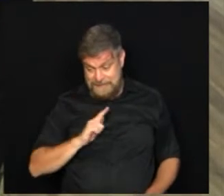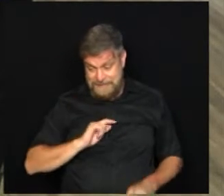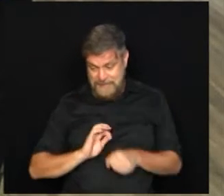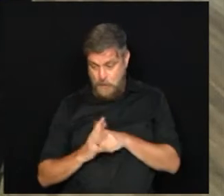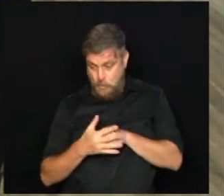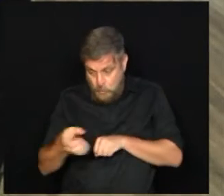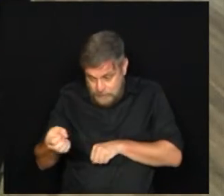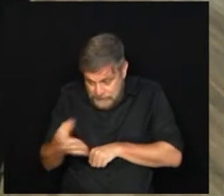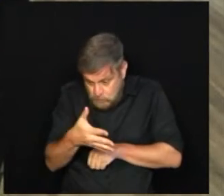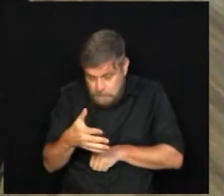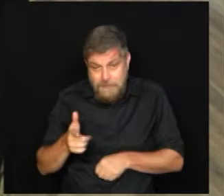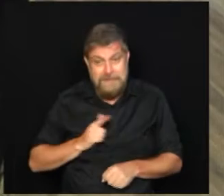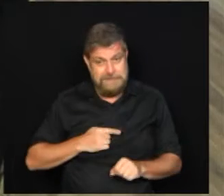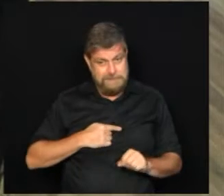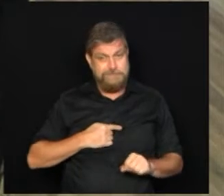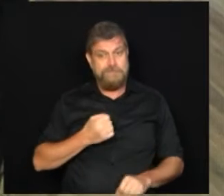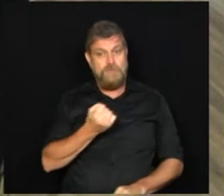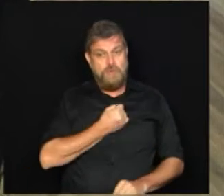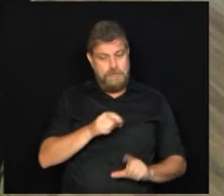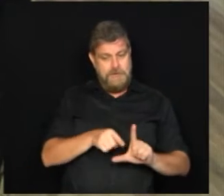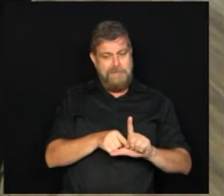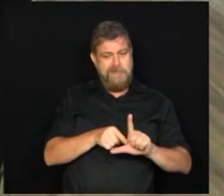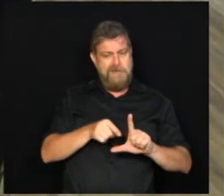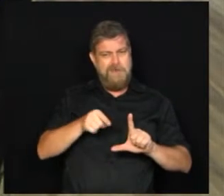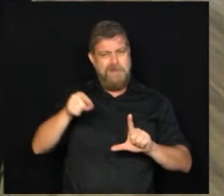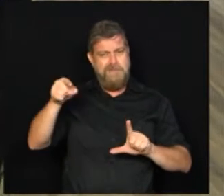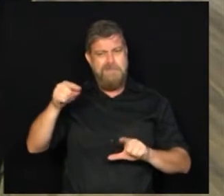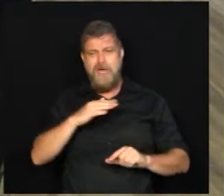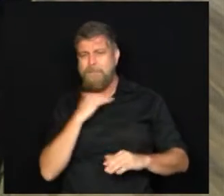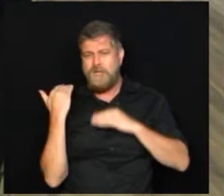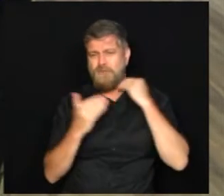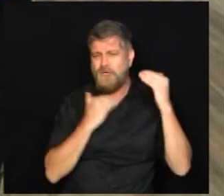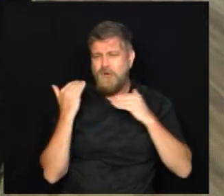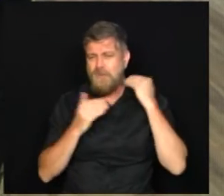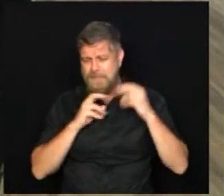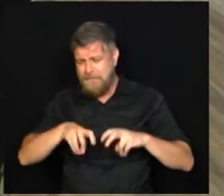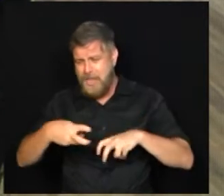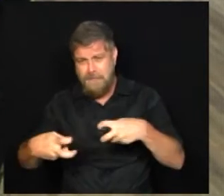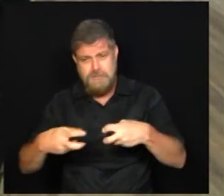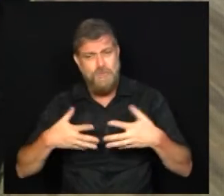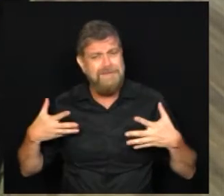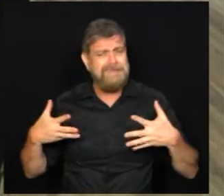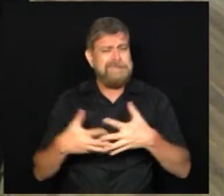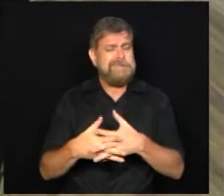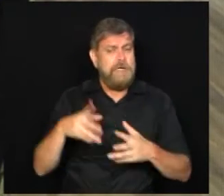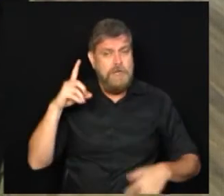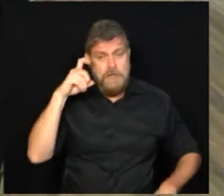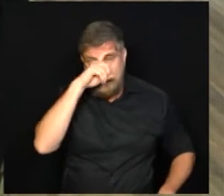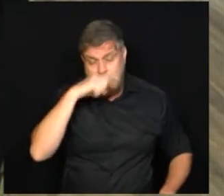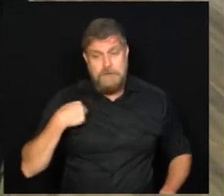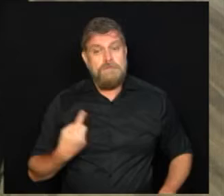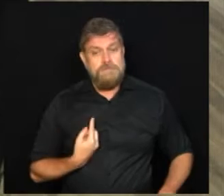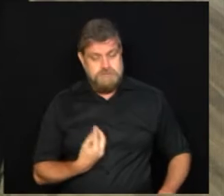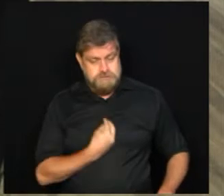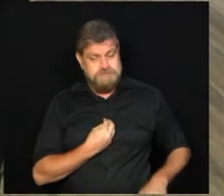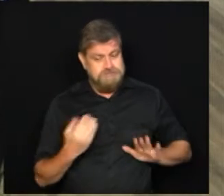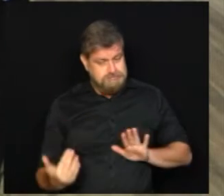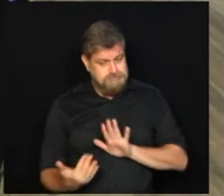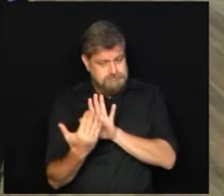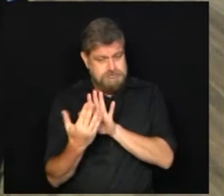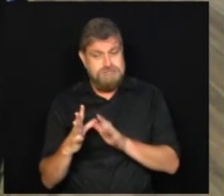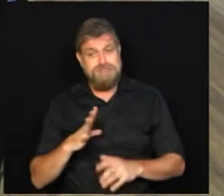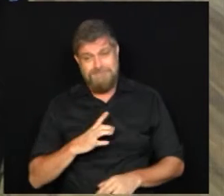Campinas ou não mas com o aumento de casos de aumento do número de mortes uma situação muito complicada difícil que a gente vive no nosso